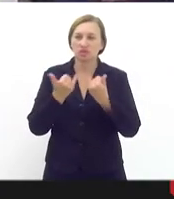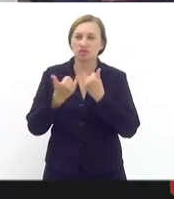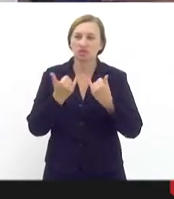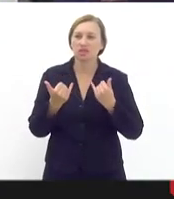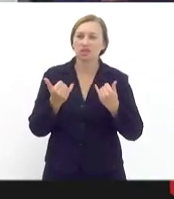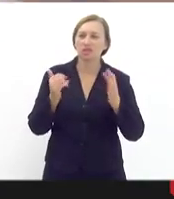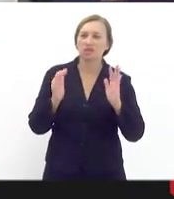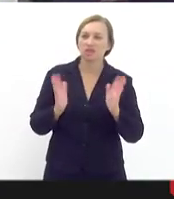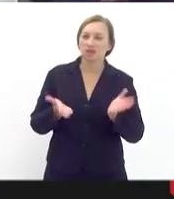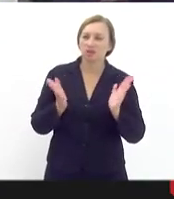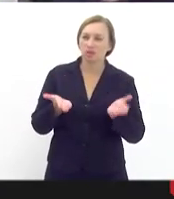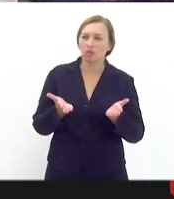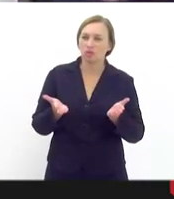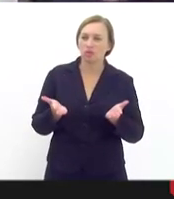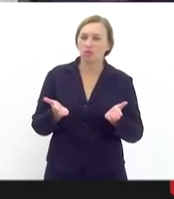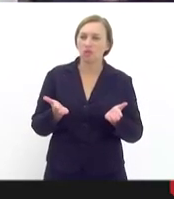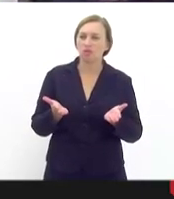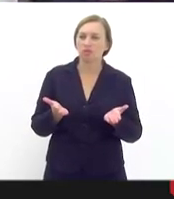nossas coalizões